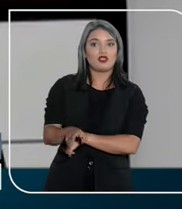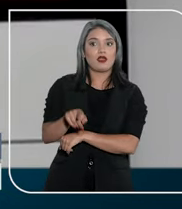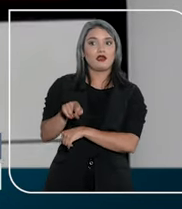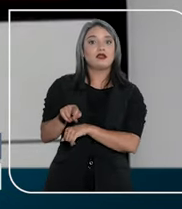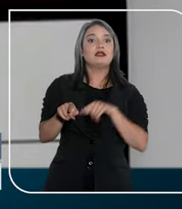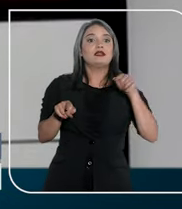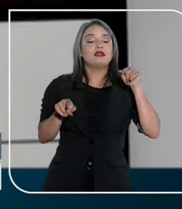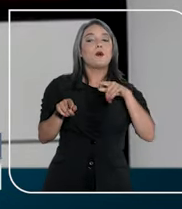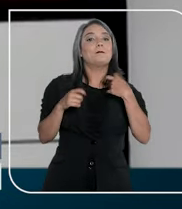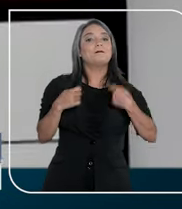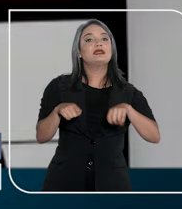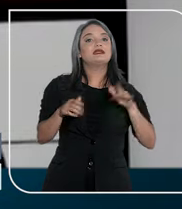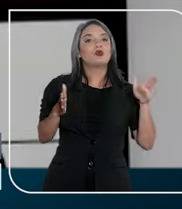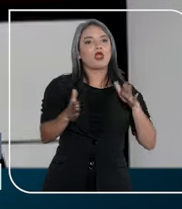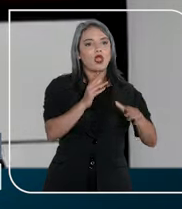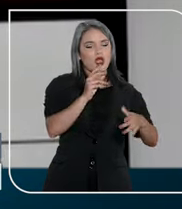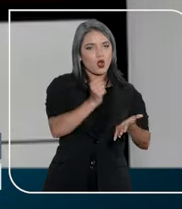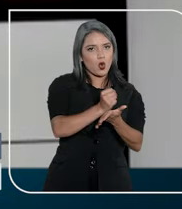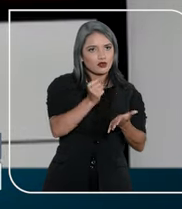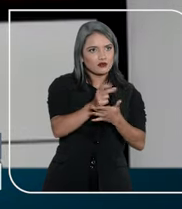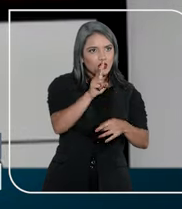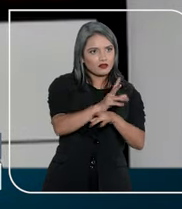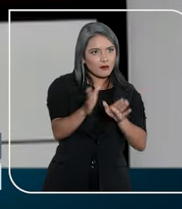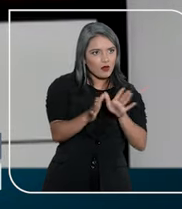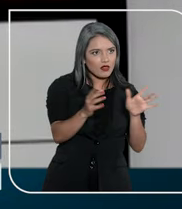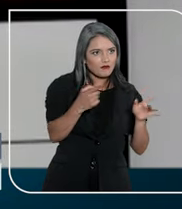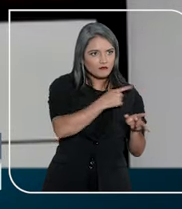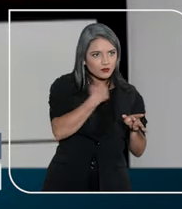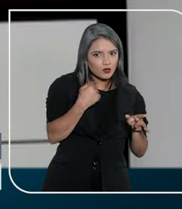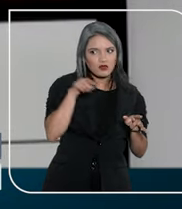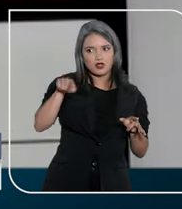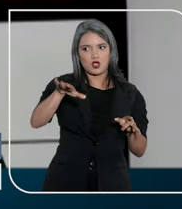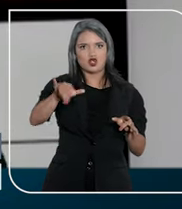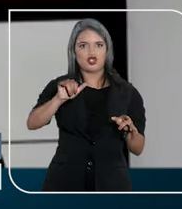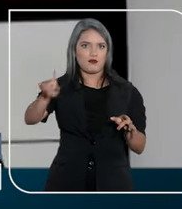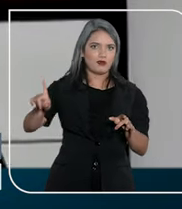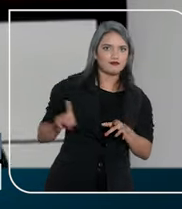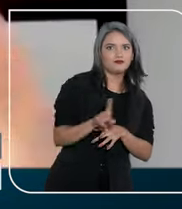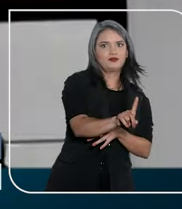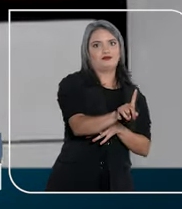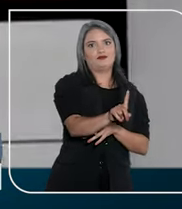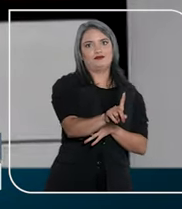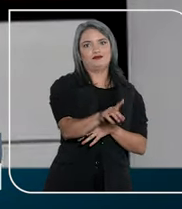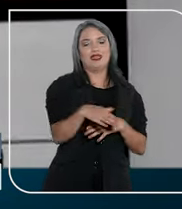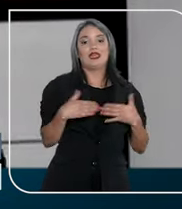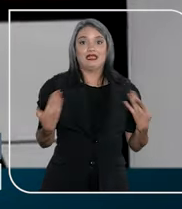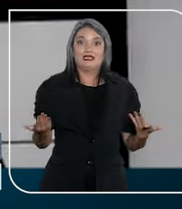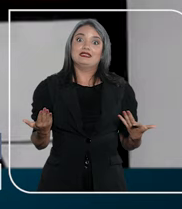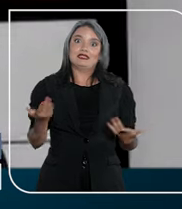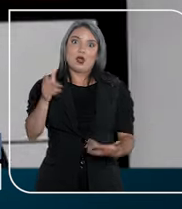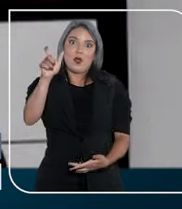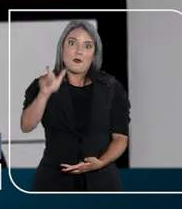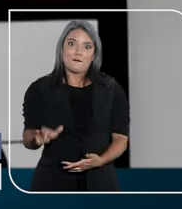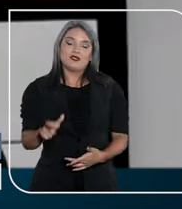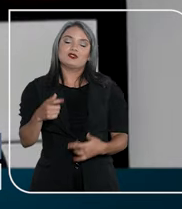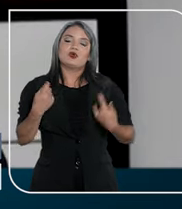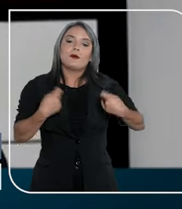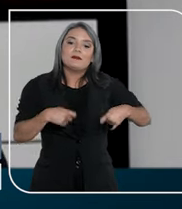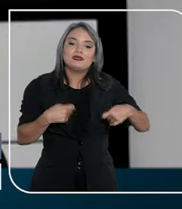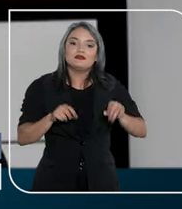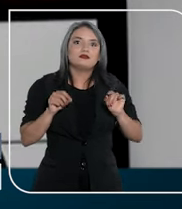cabe ao candidato, como eu demonstrei nesse exemplo, ele trazer esses elementos, porque o Poder Judiciário, ele é a parte